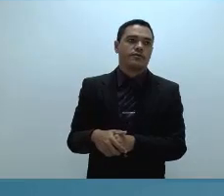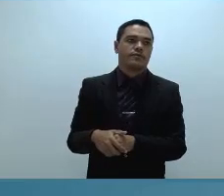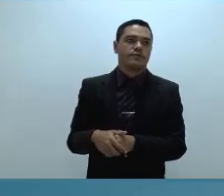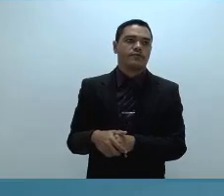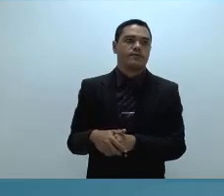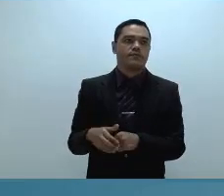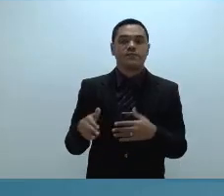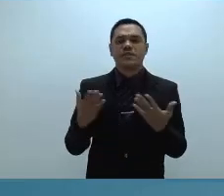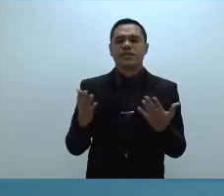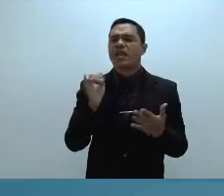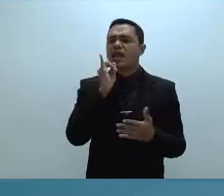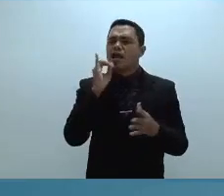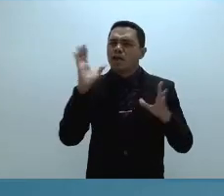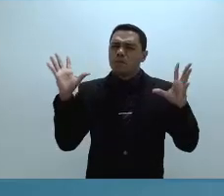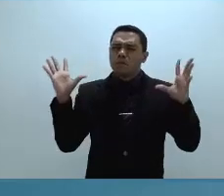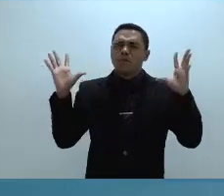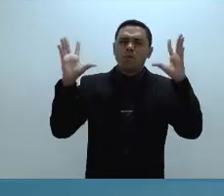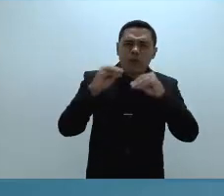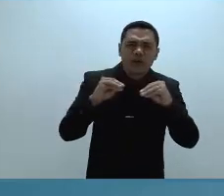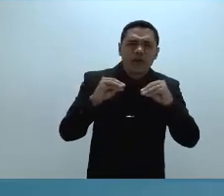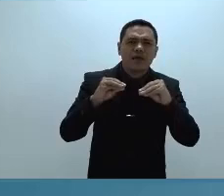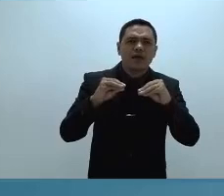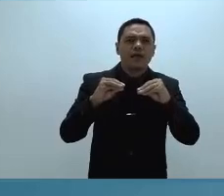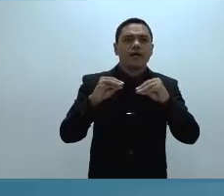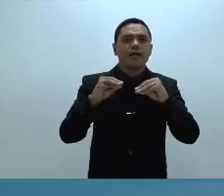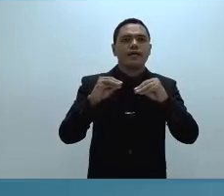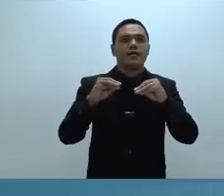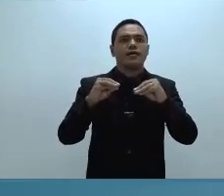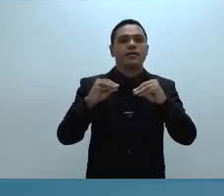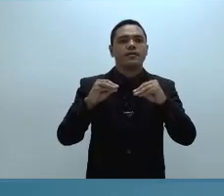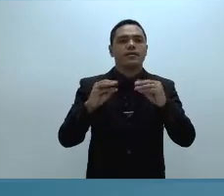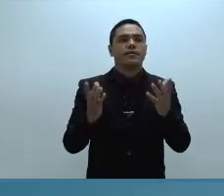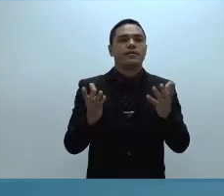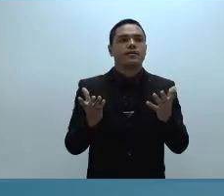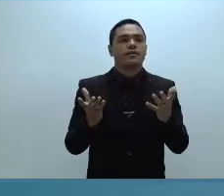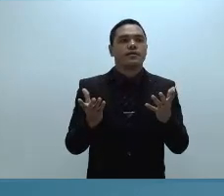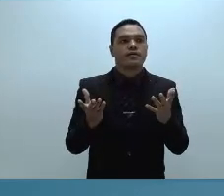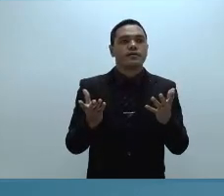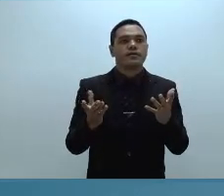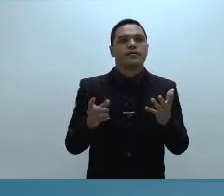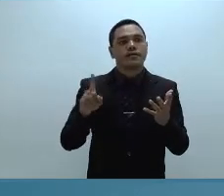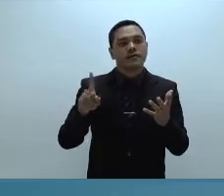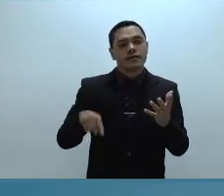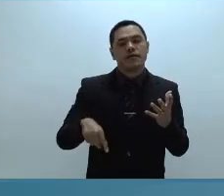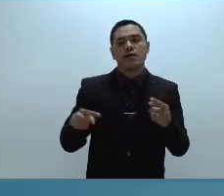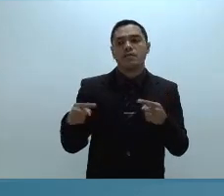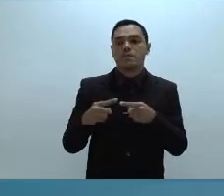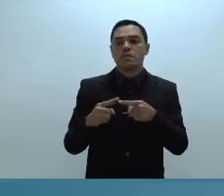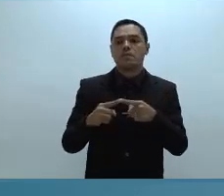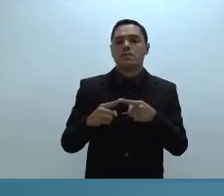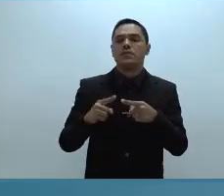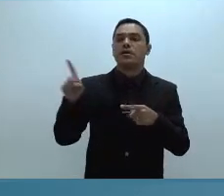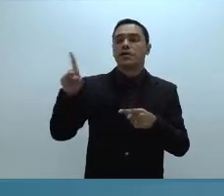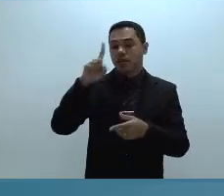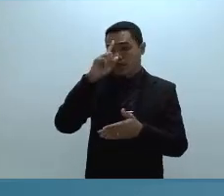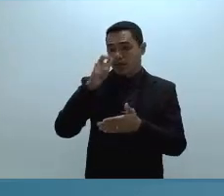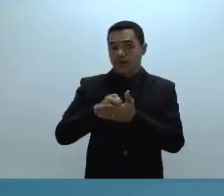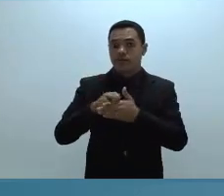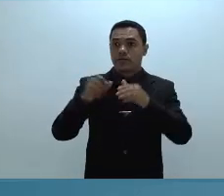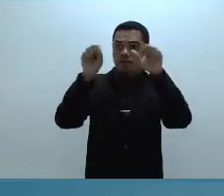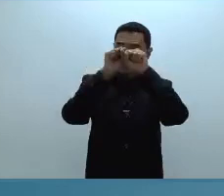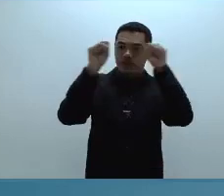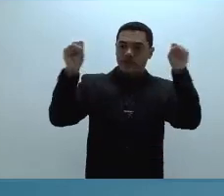no caso do apagão, que é o que acontece aí nessas decisões do STJ. No caso de apagão,